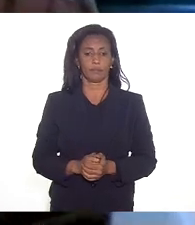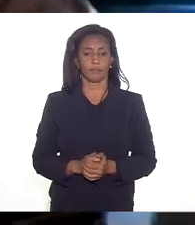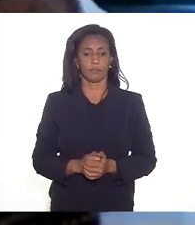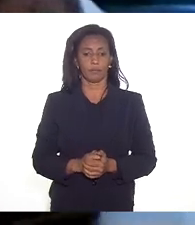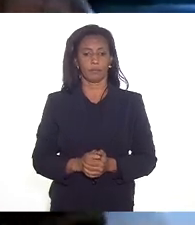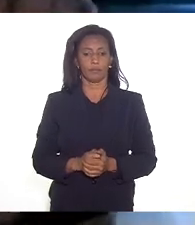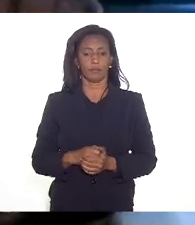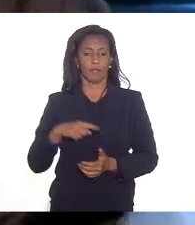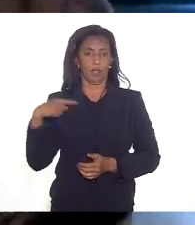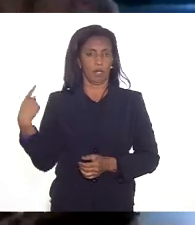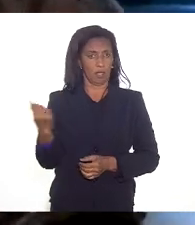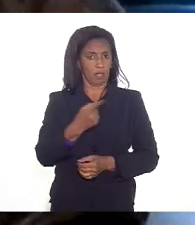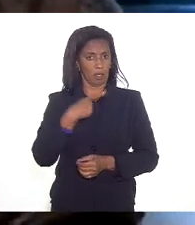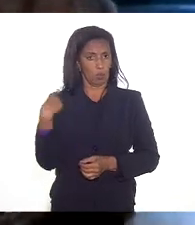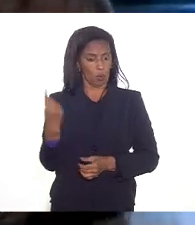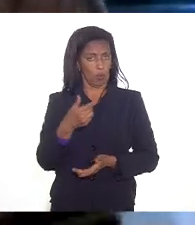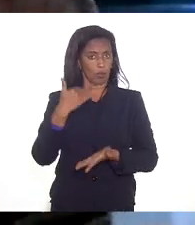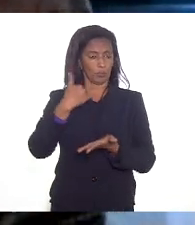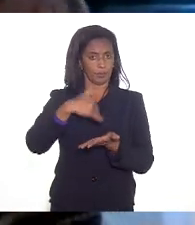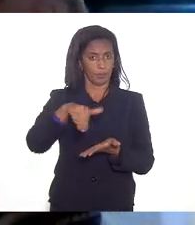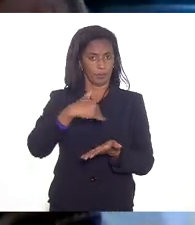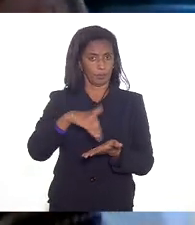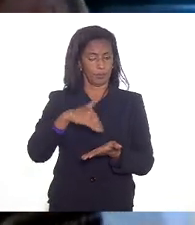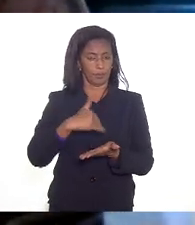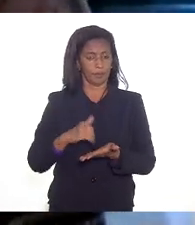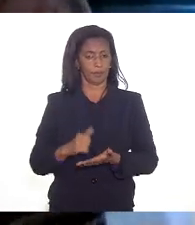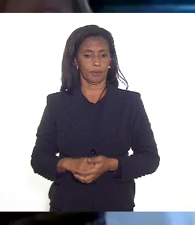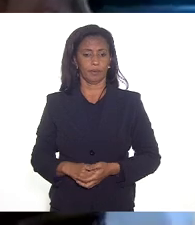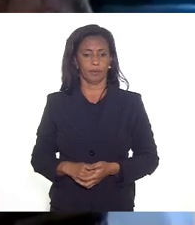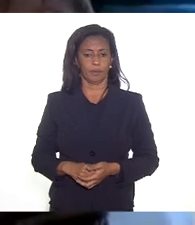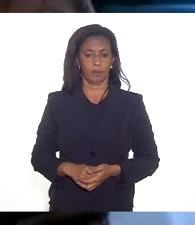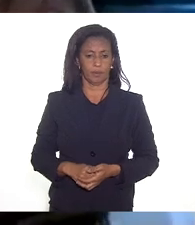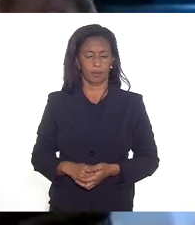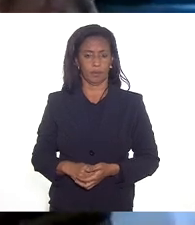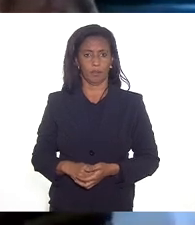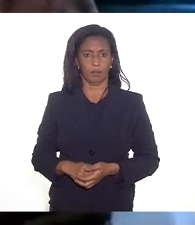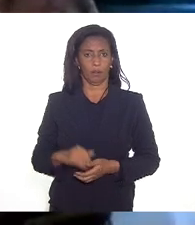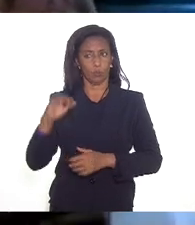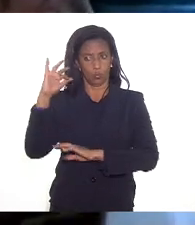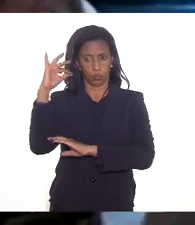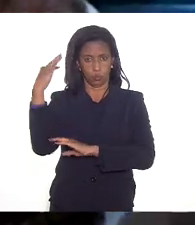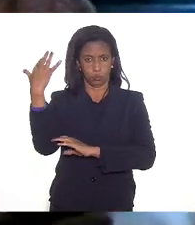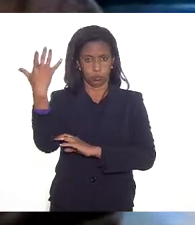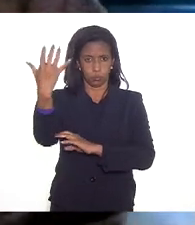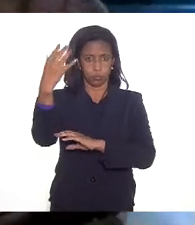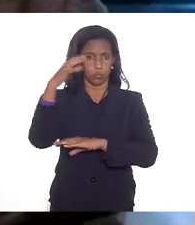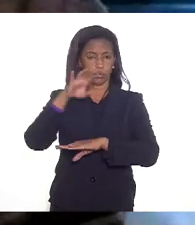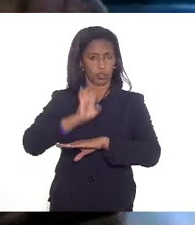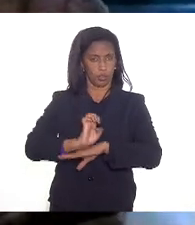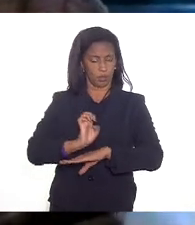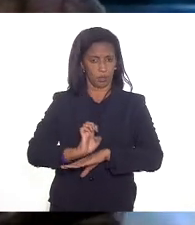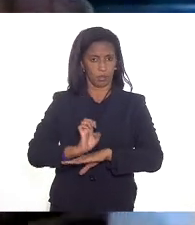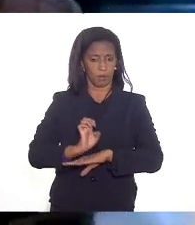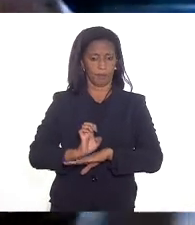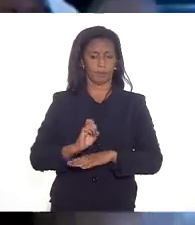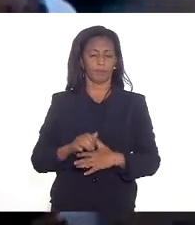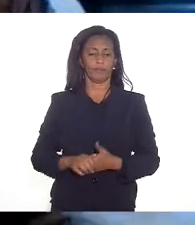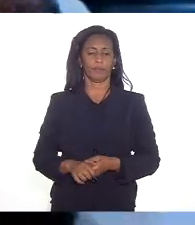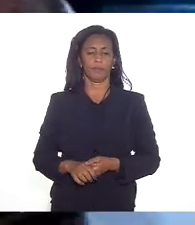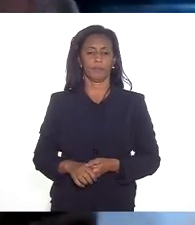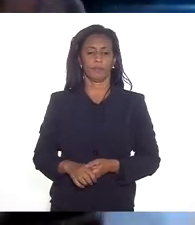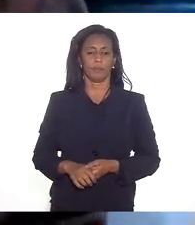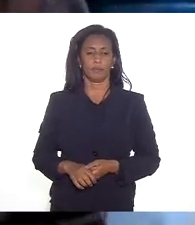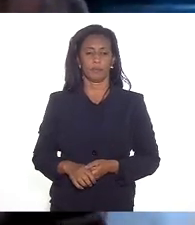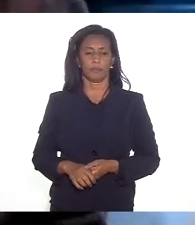que o nosso secretário do ambiente Estadual nosso camarada diabo